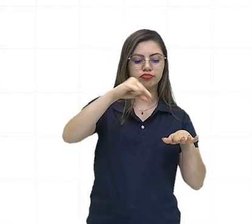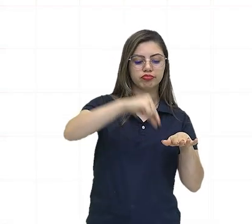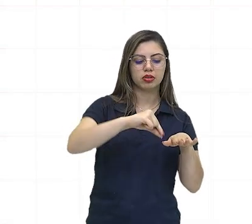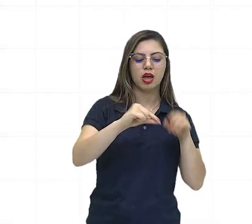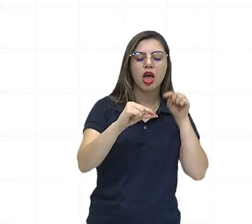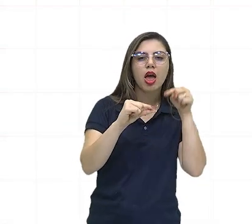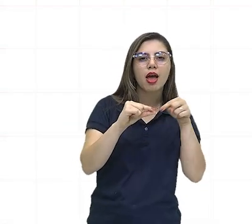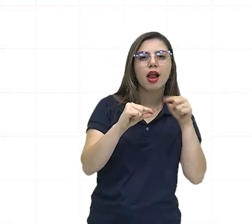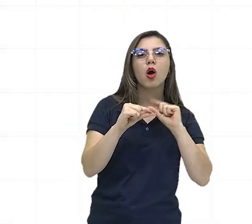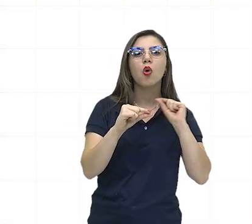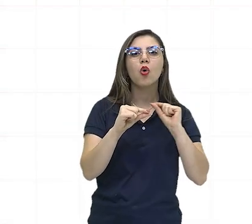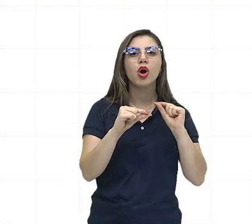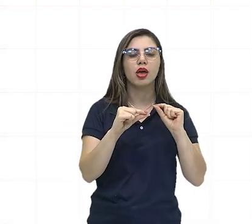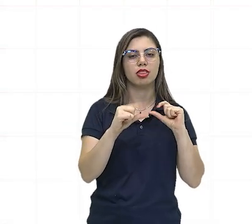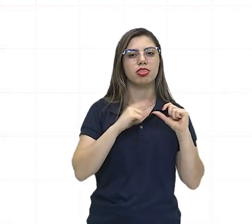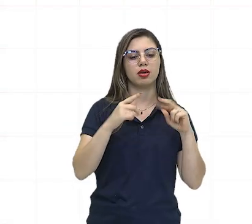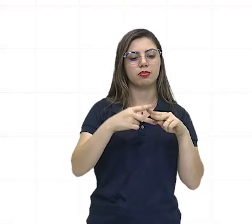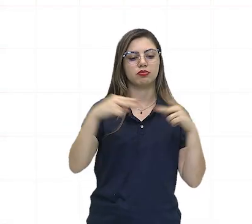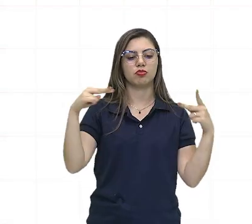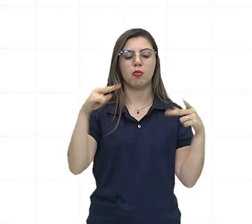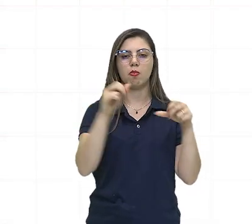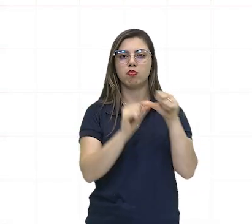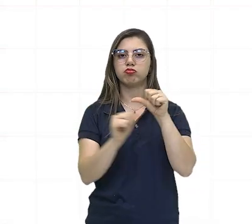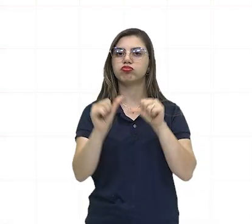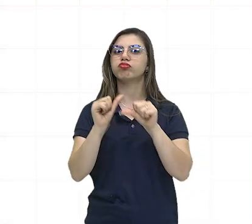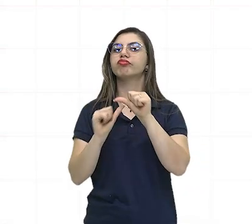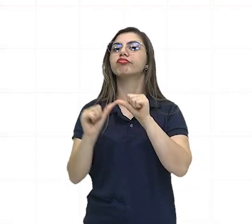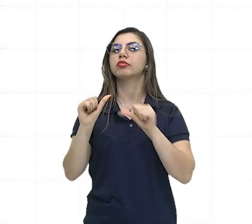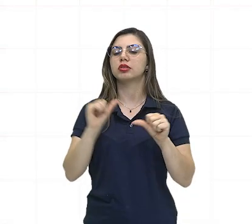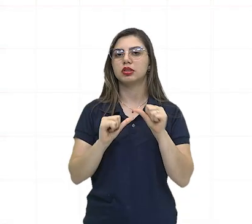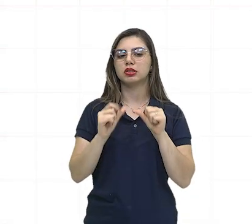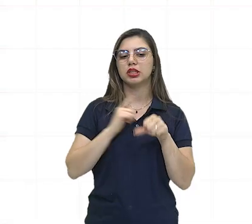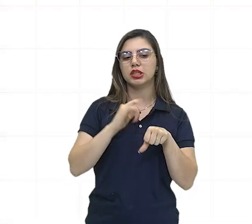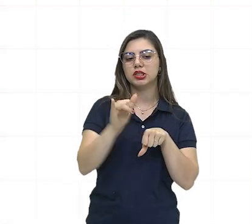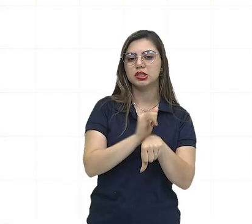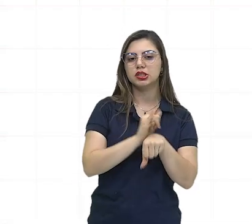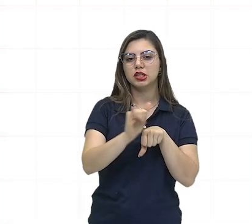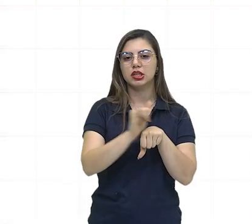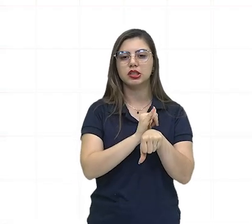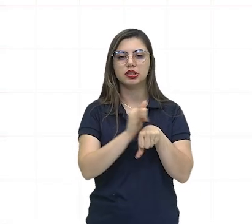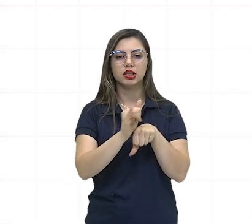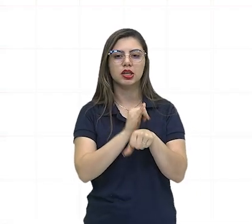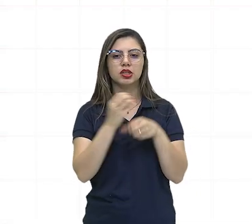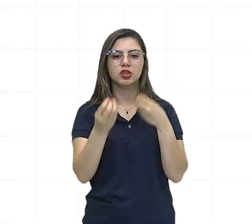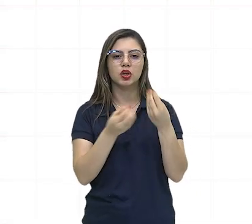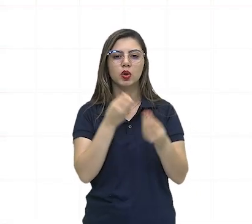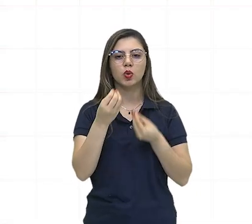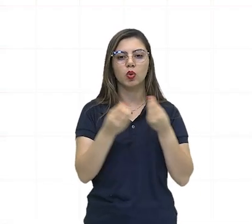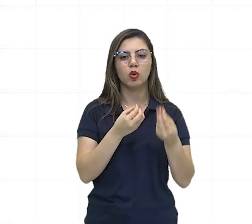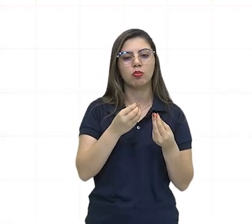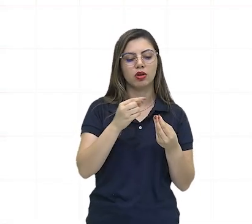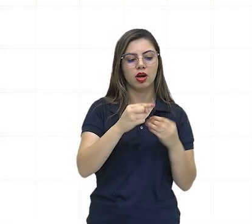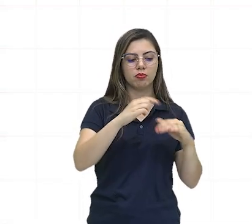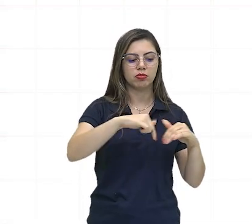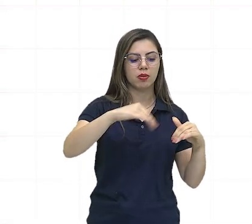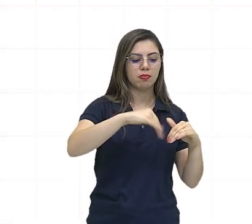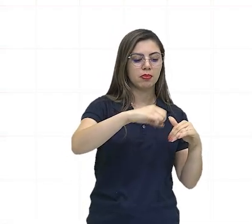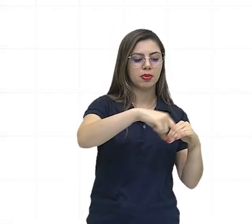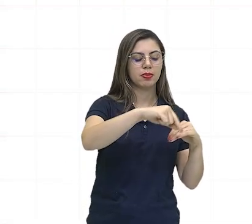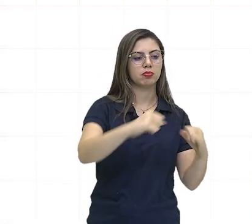geneticamente modificadas e técnicas de melhoramento para obter culturas mais produtivas